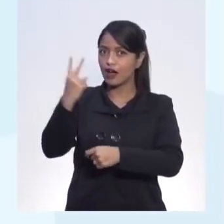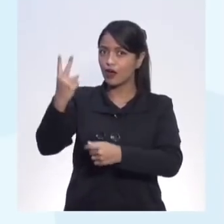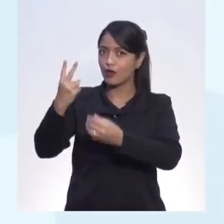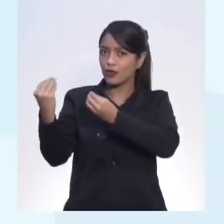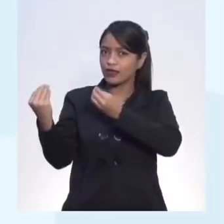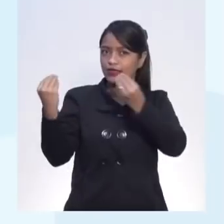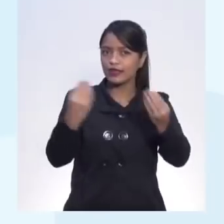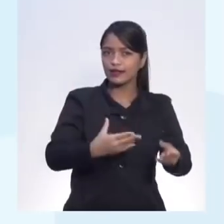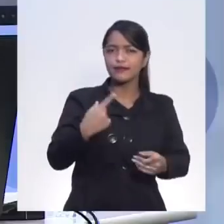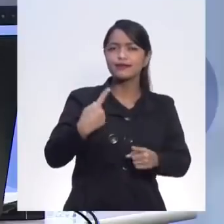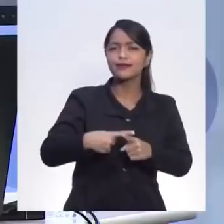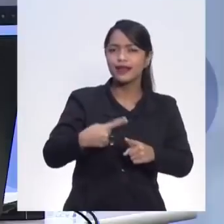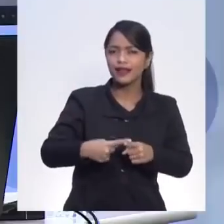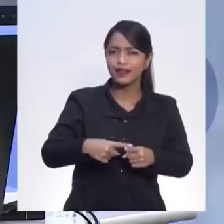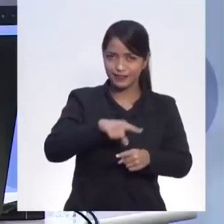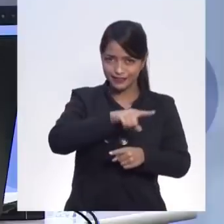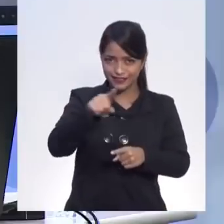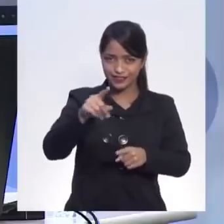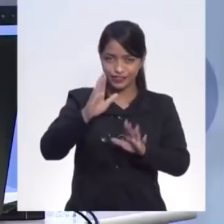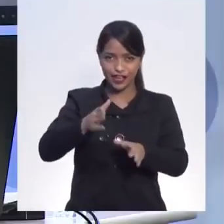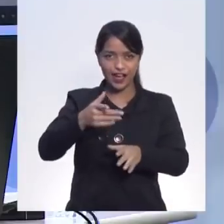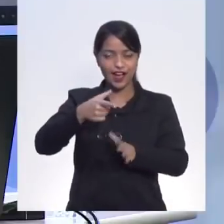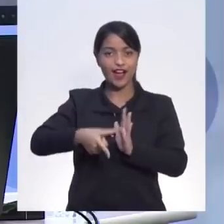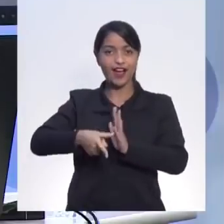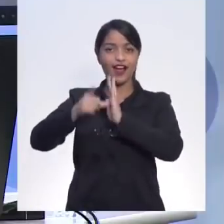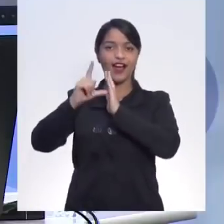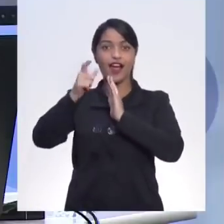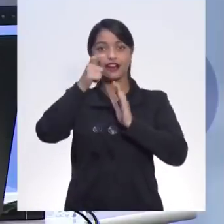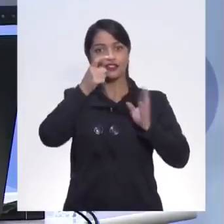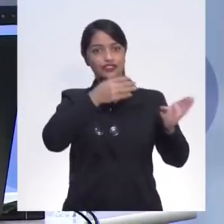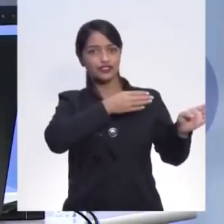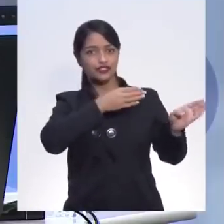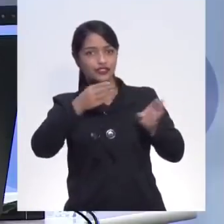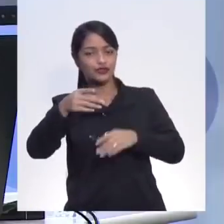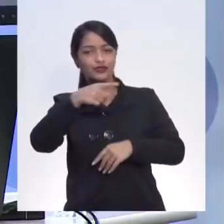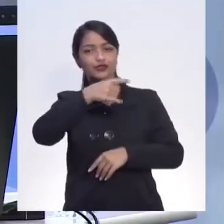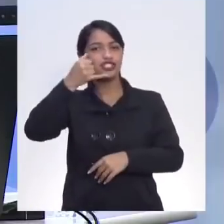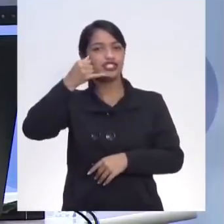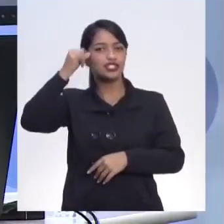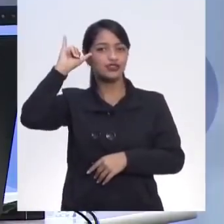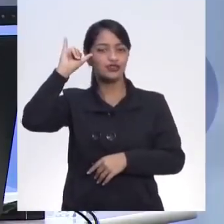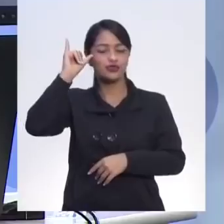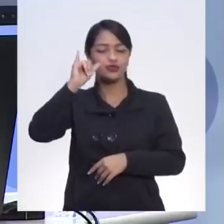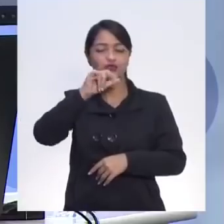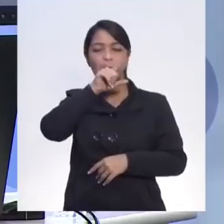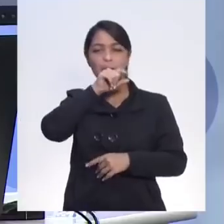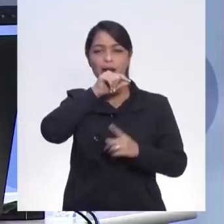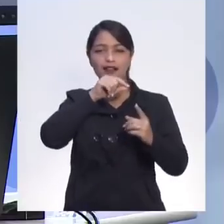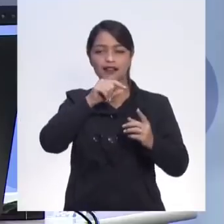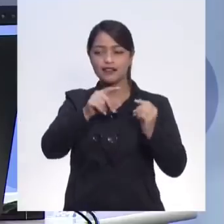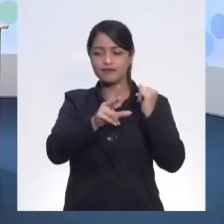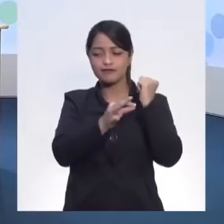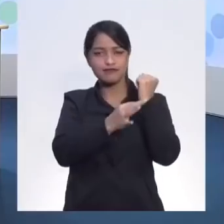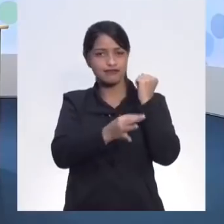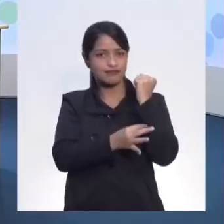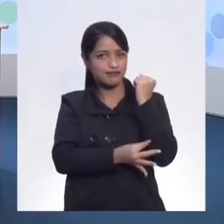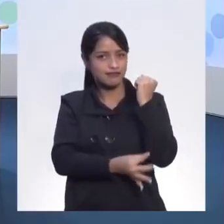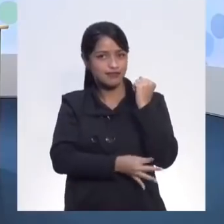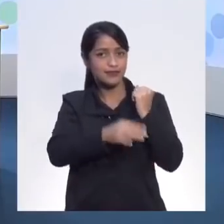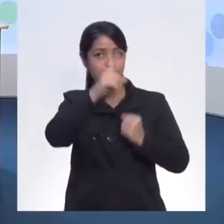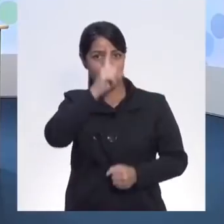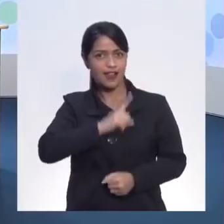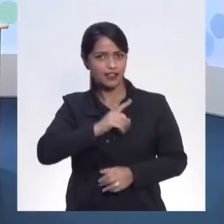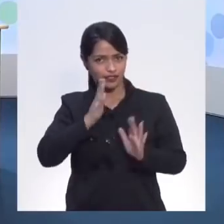prévios. Você já assistiu o Sítio do Pica-Pau Amarelo? Alguma versão aí na vida? Andréia, você já assistiu o Sítio do Pica-Pau Amarelo? Eu assisti, era da minha época.